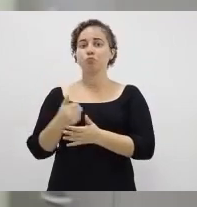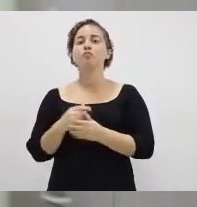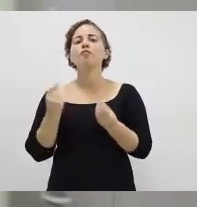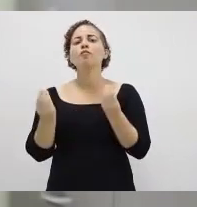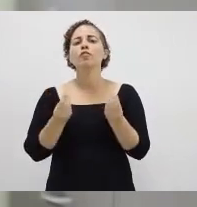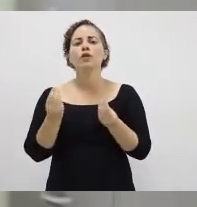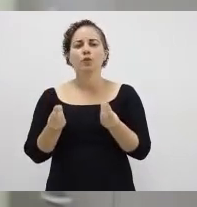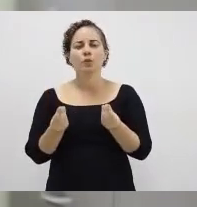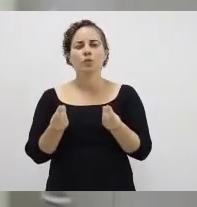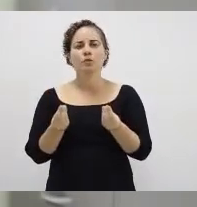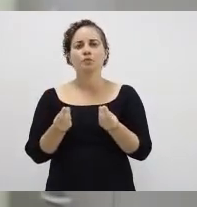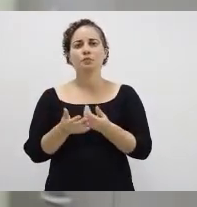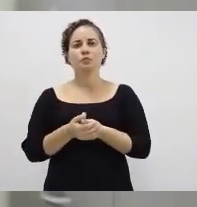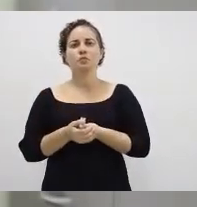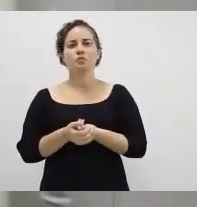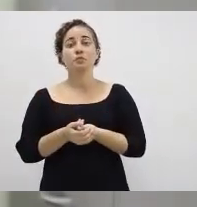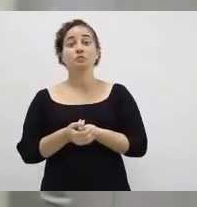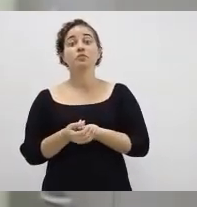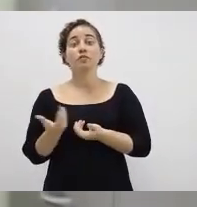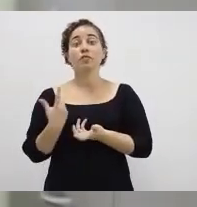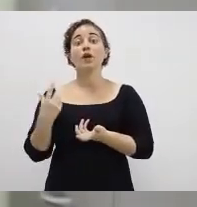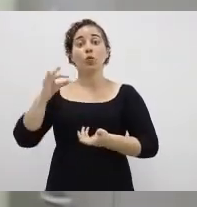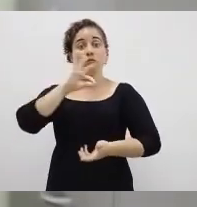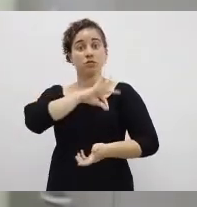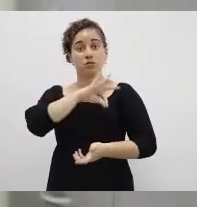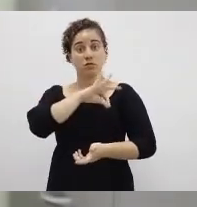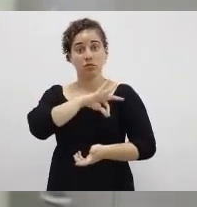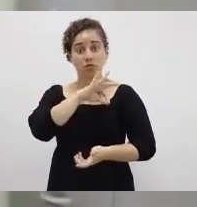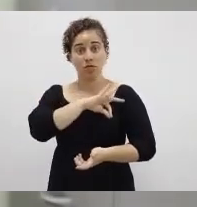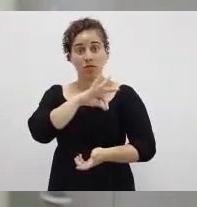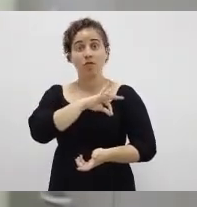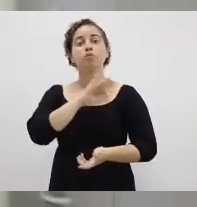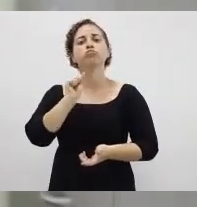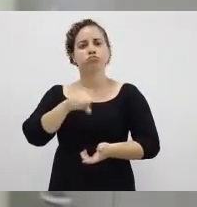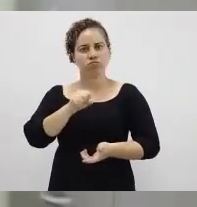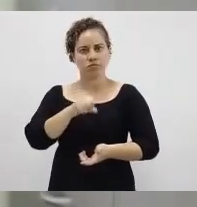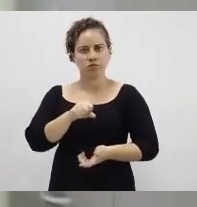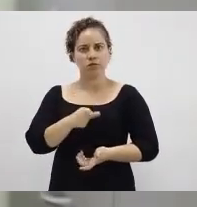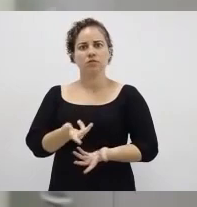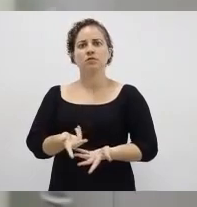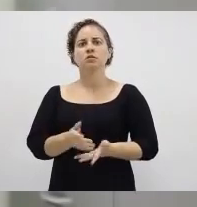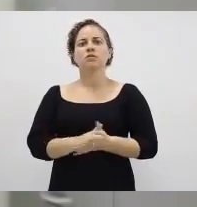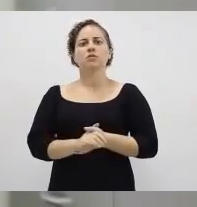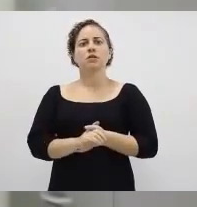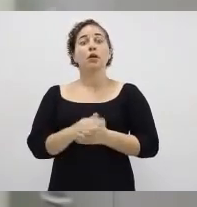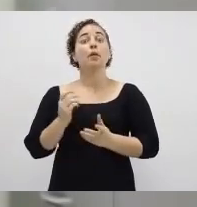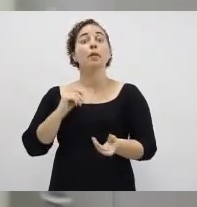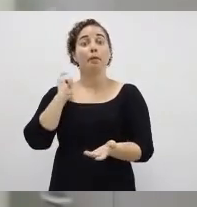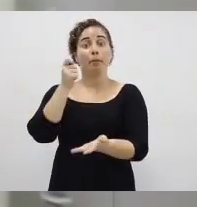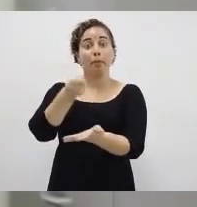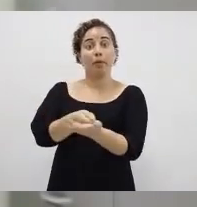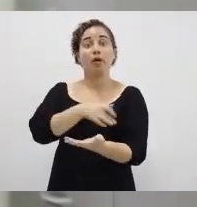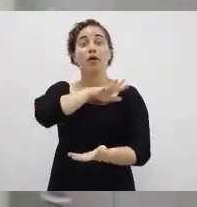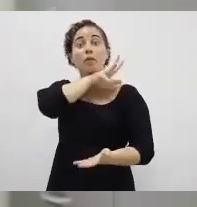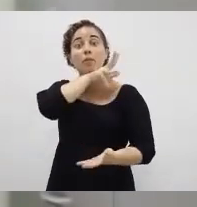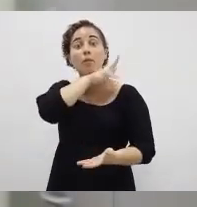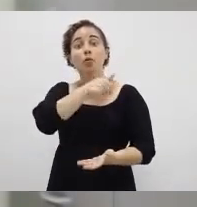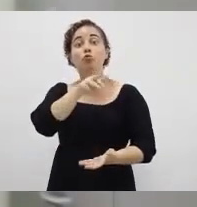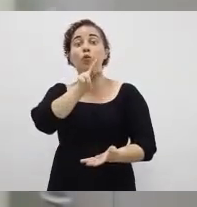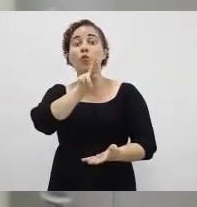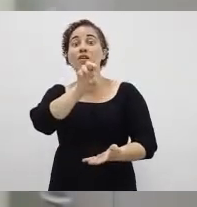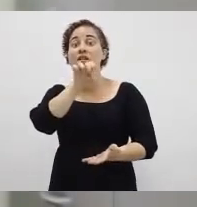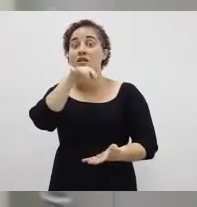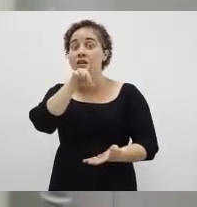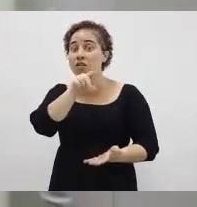é a renda que elas têm. Então, eu posso pagar diretamente imposto de renda. Eu